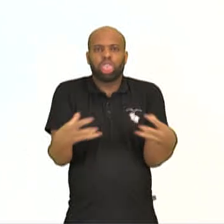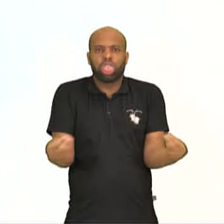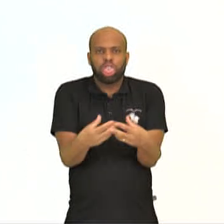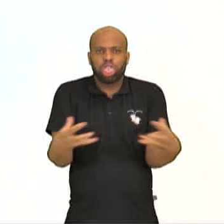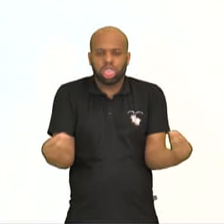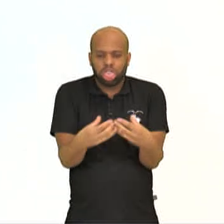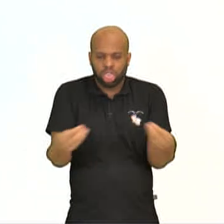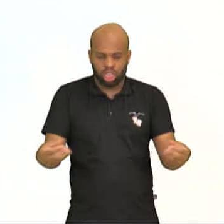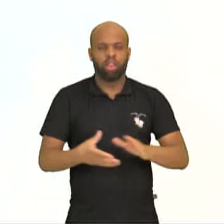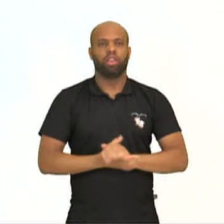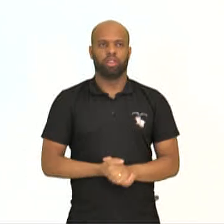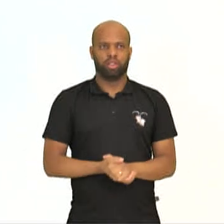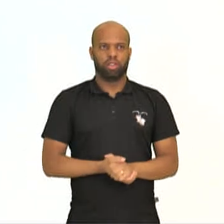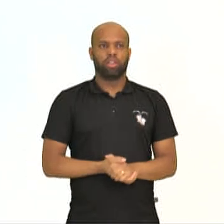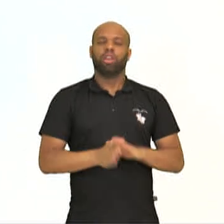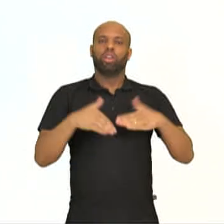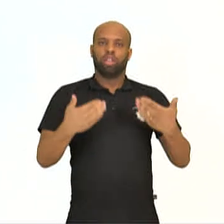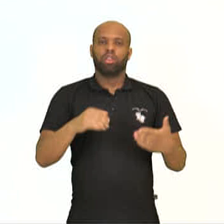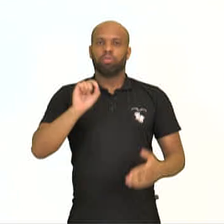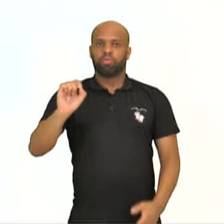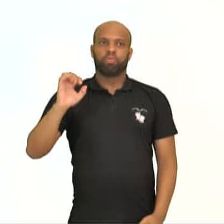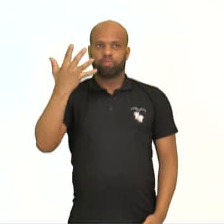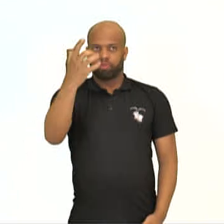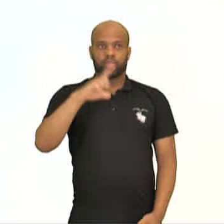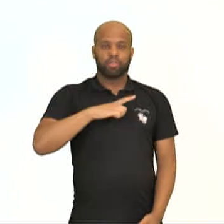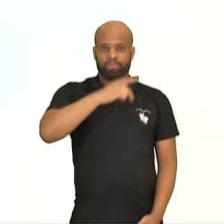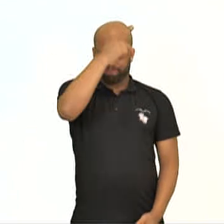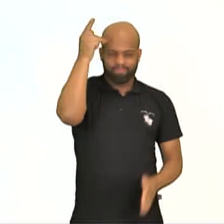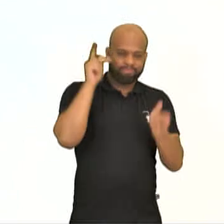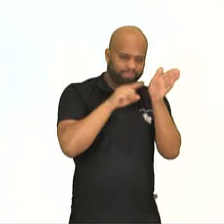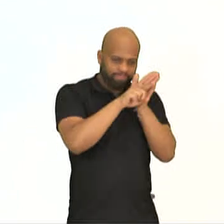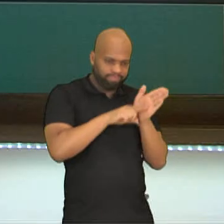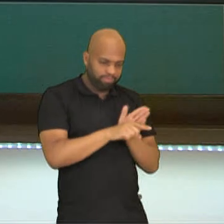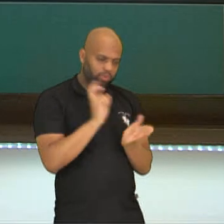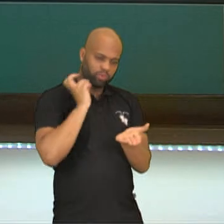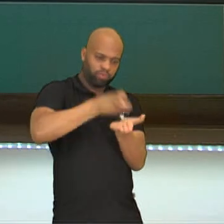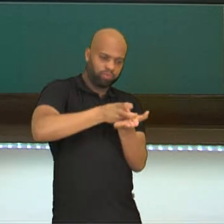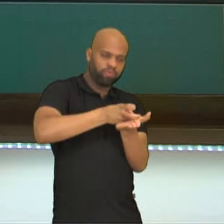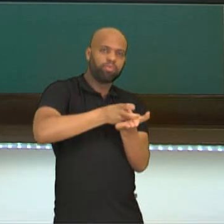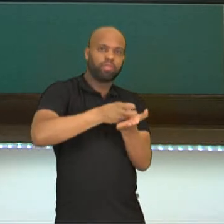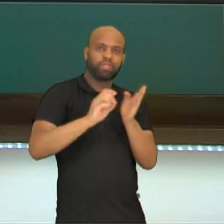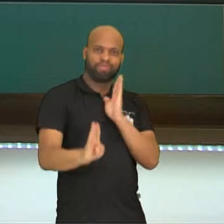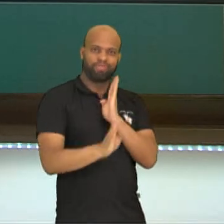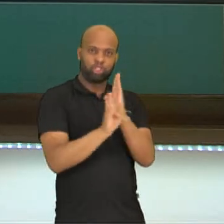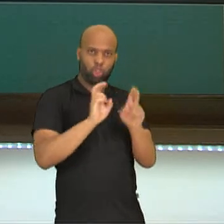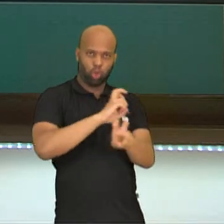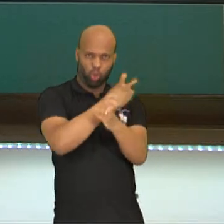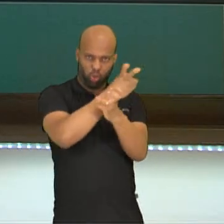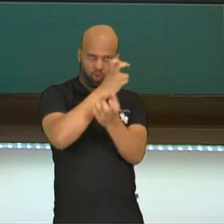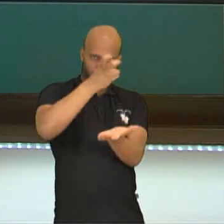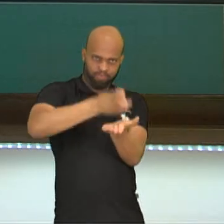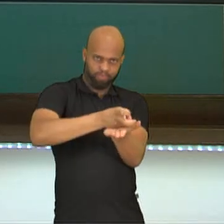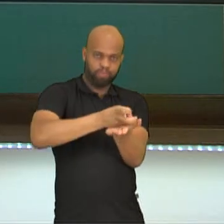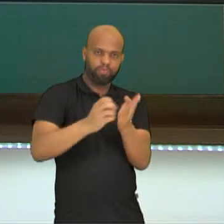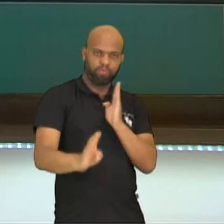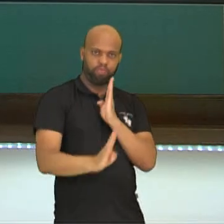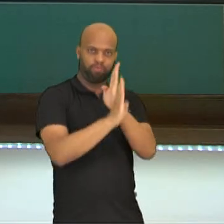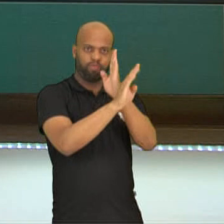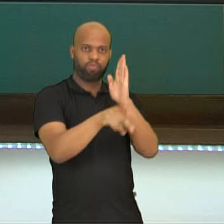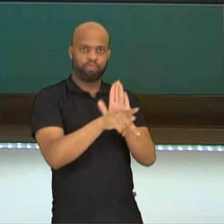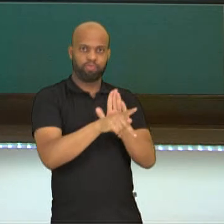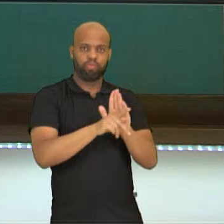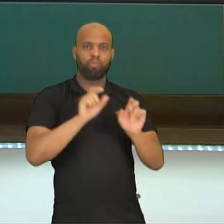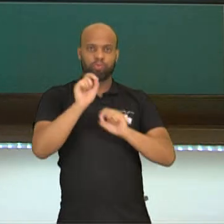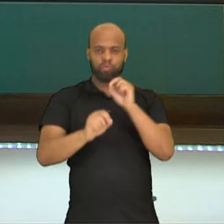desintegração radioativa. Então, o que os paleontólogos, os cientistas fazem? Quando eles acham um fóssil que veio de uma matéria